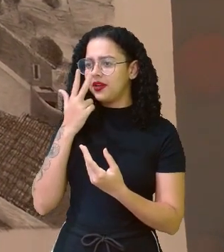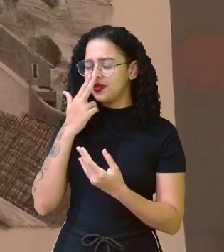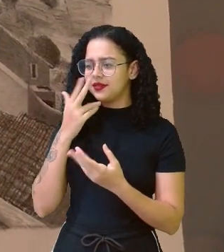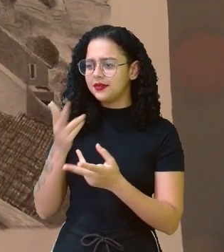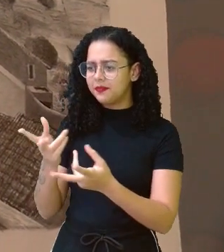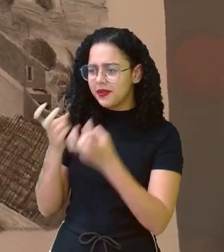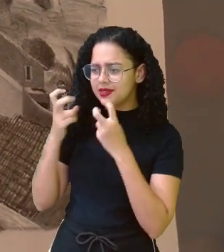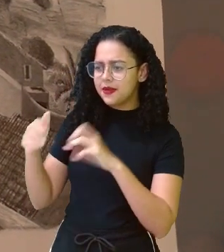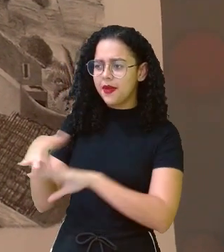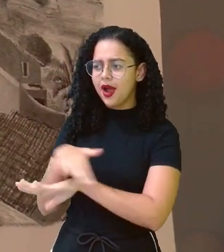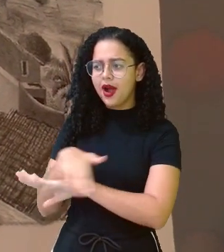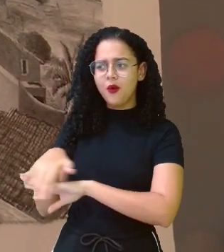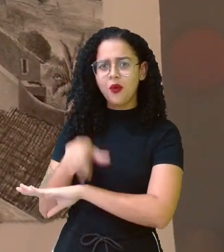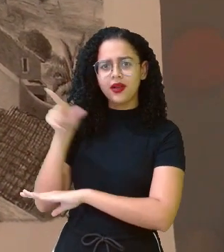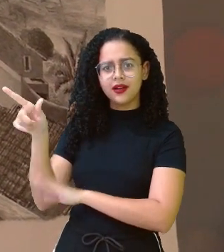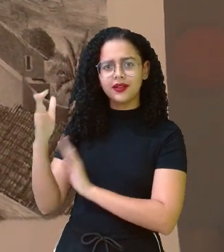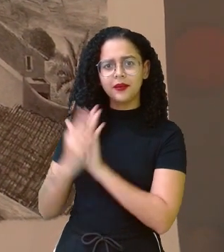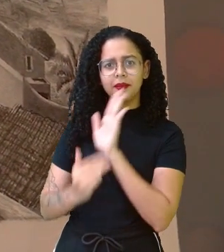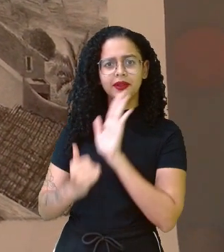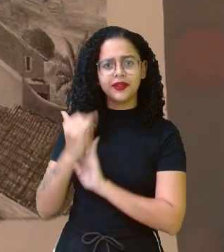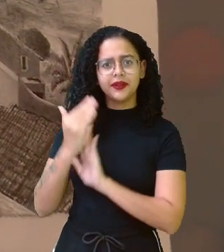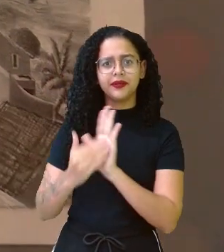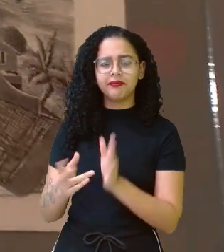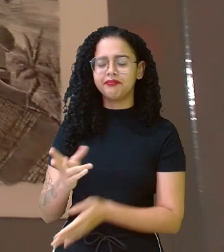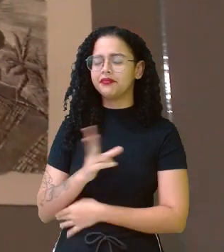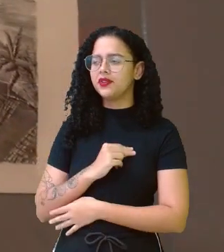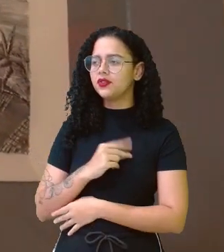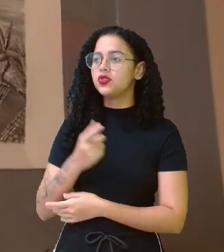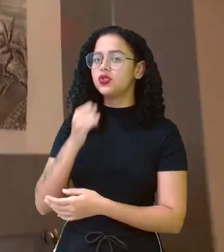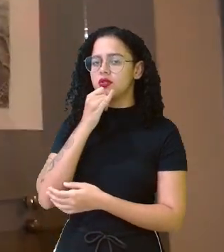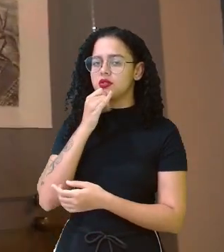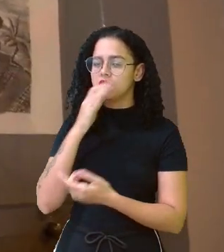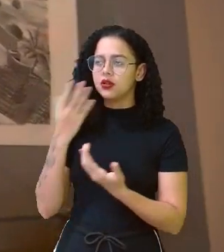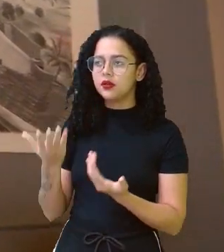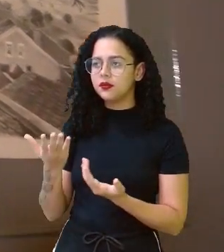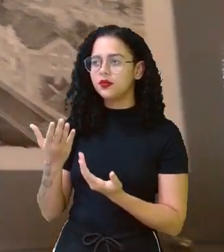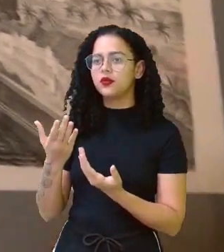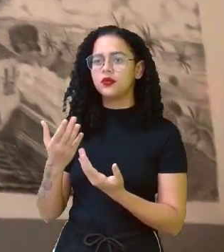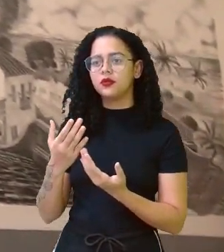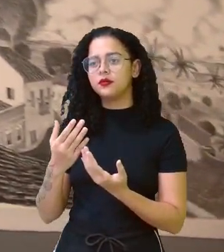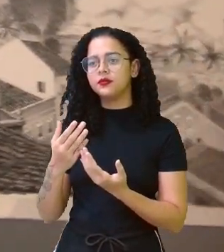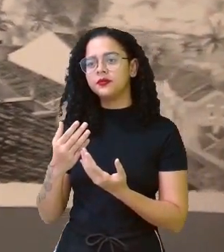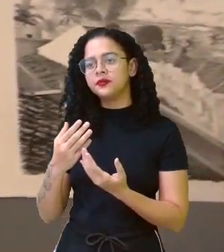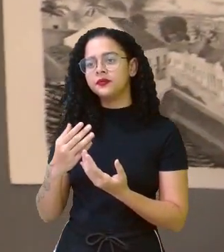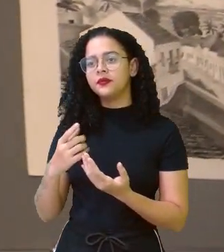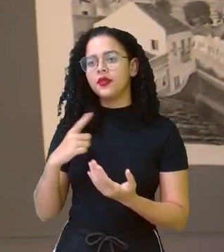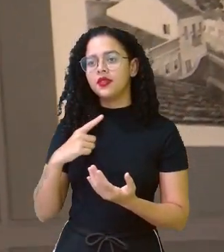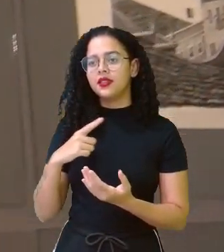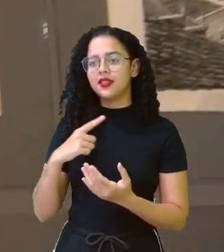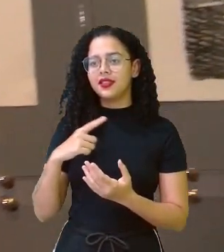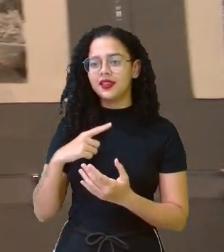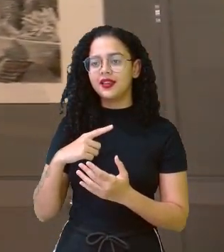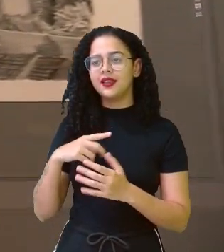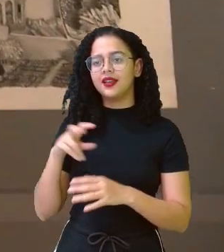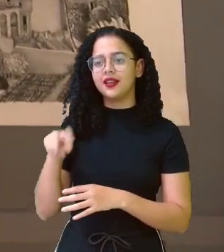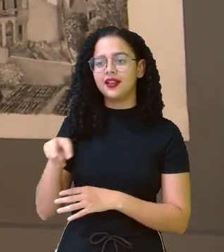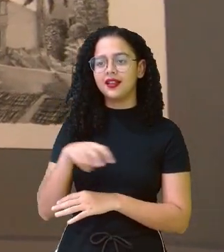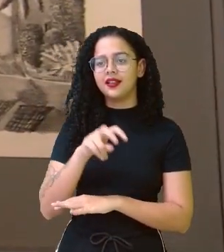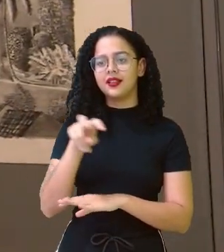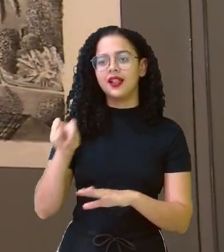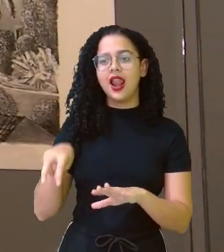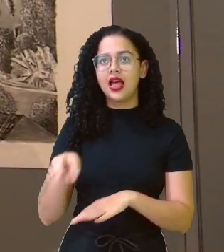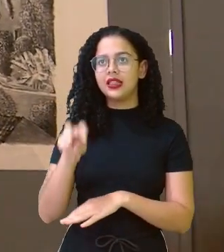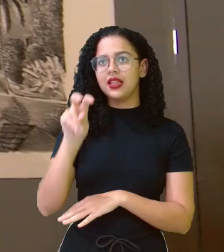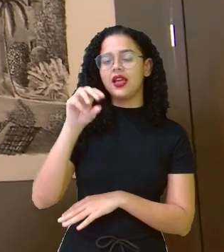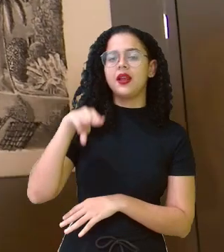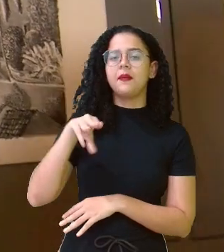tá pintando, né? Só para dar um exemplo disso, por exemplo, a Ladeira da Misericórdia é muito claro nessa representação